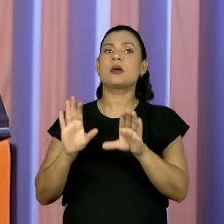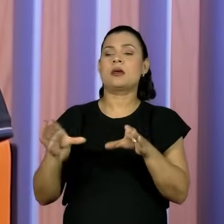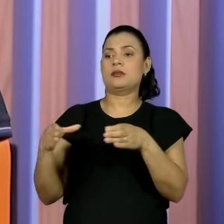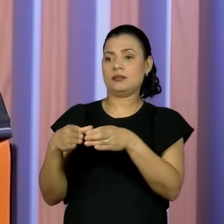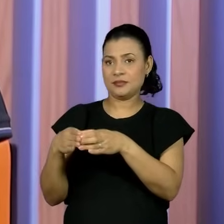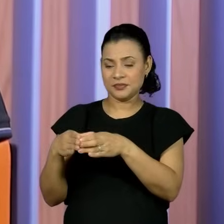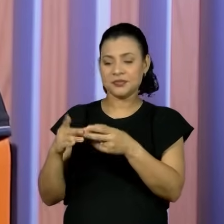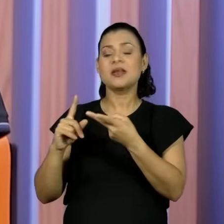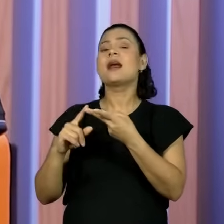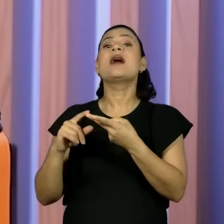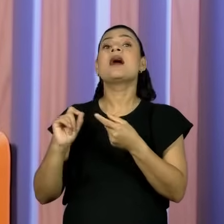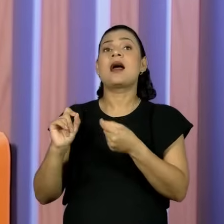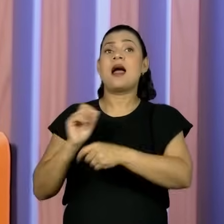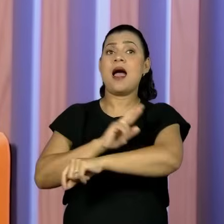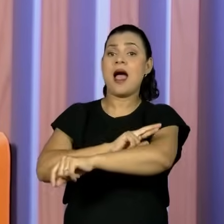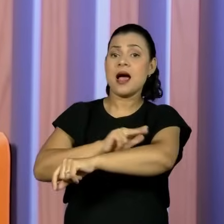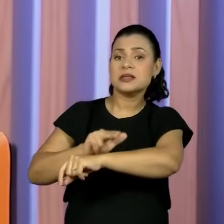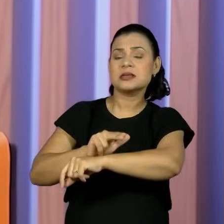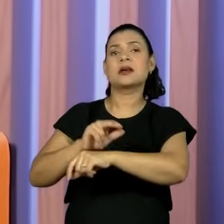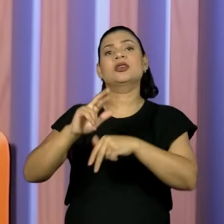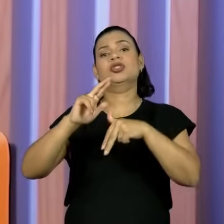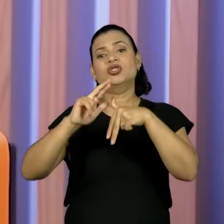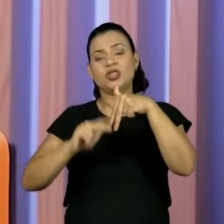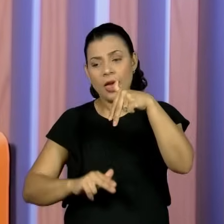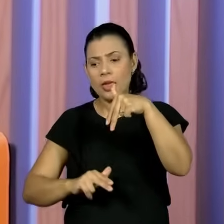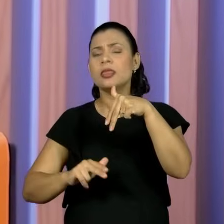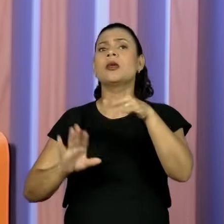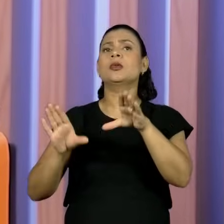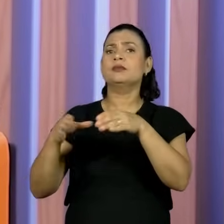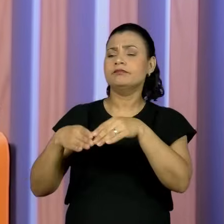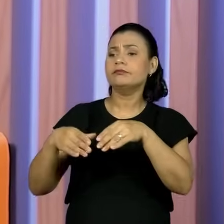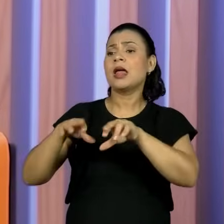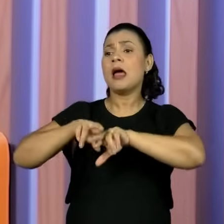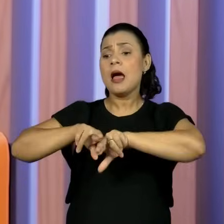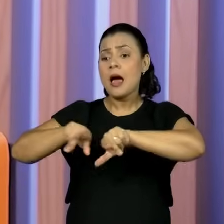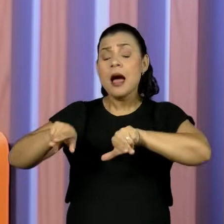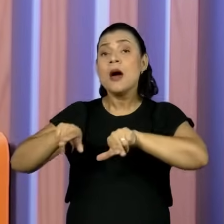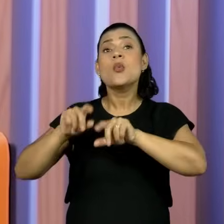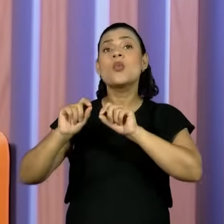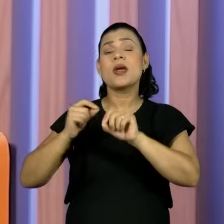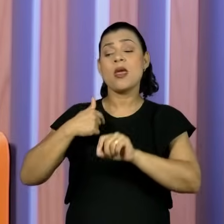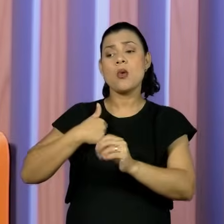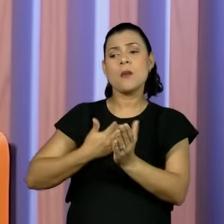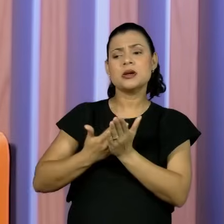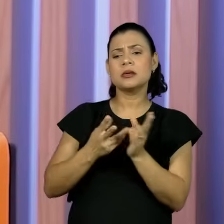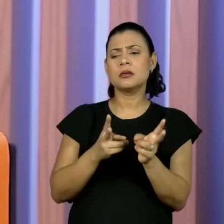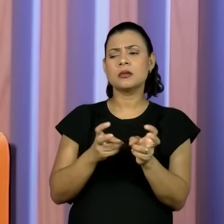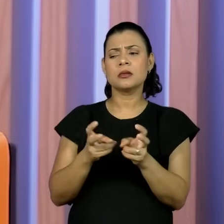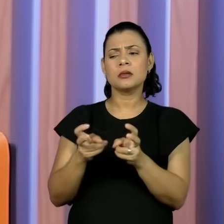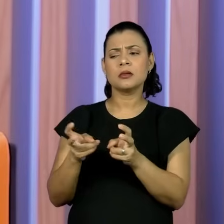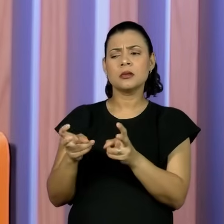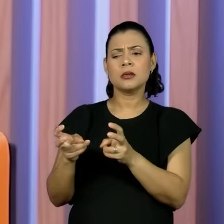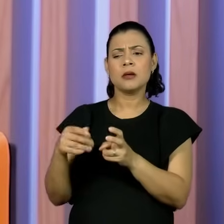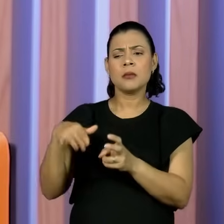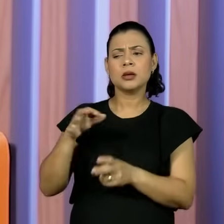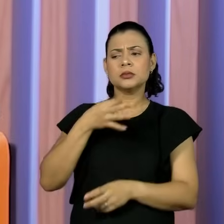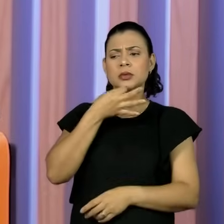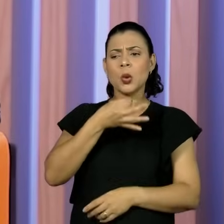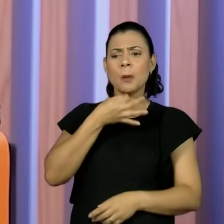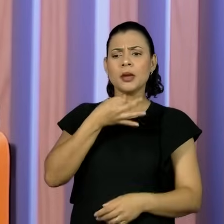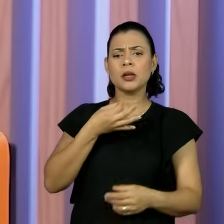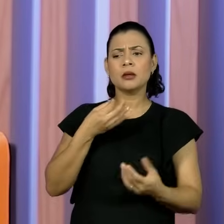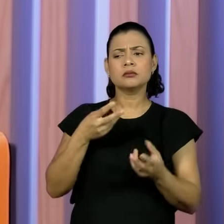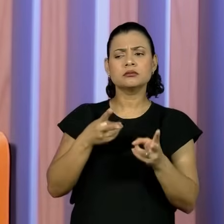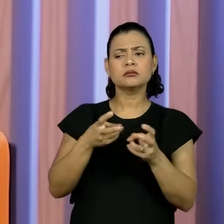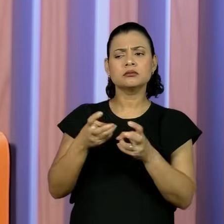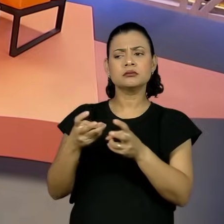chegar na universidade. Eu comecei a ter um olhar crítico, um senso crítico da realidade